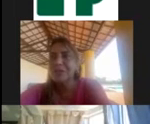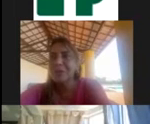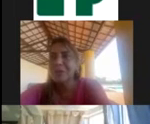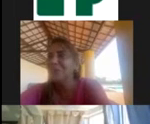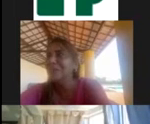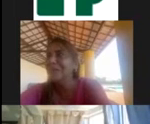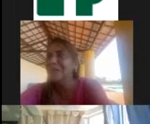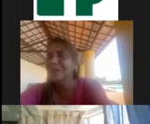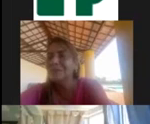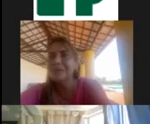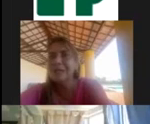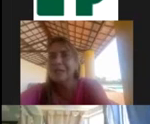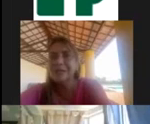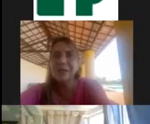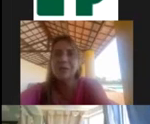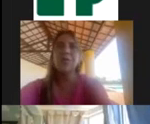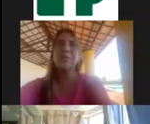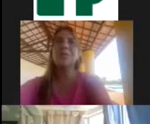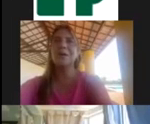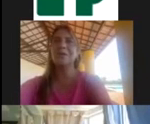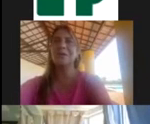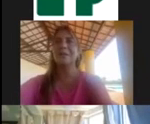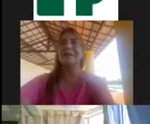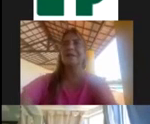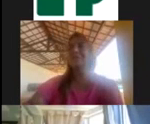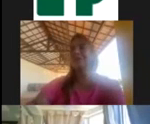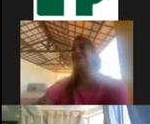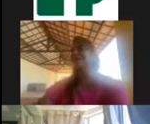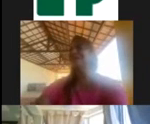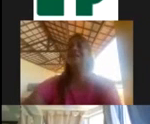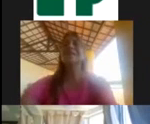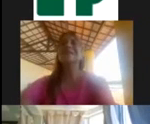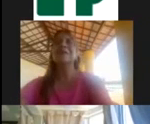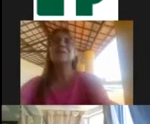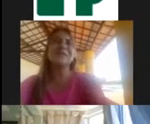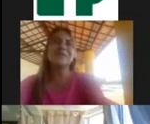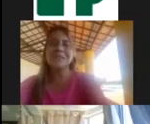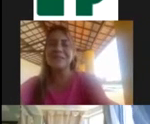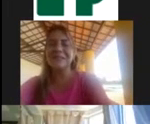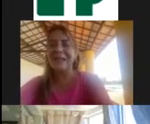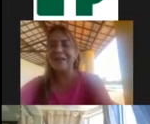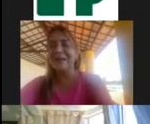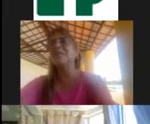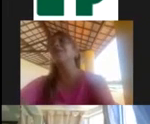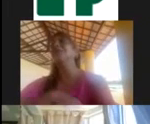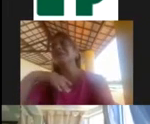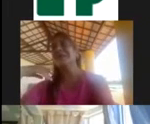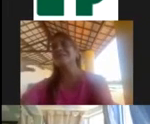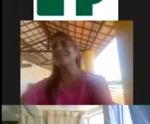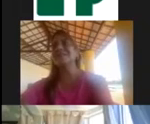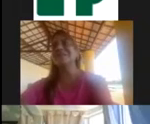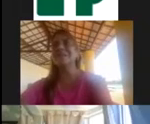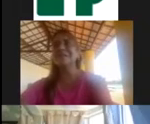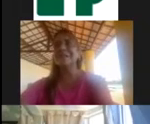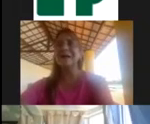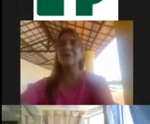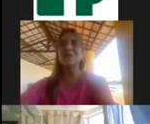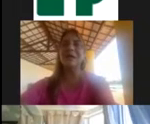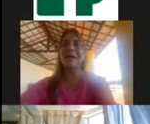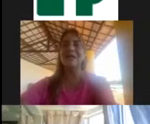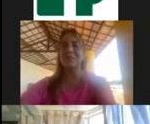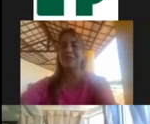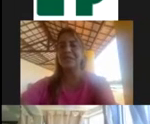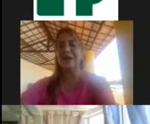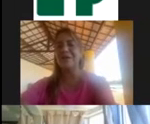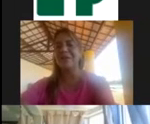praticamente a gente compra tudo na Amazon. Aliás, eu compro com minha conta americana no Brasil, só que muitas coisas não entregam. Aí eu boto para entregar nos Estados Unidos, alugo